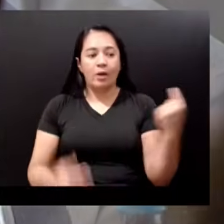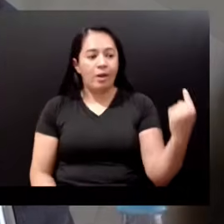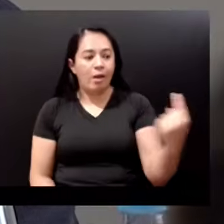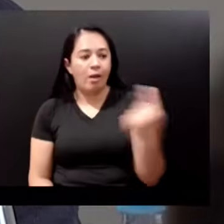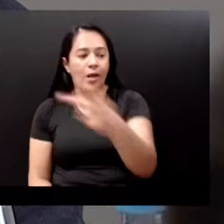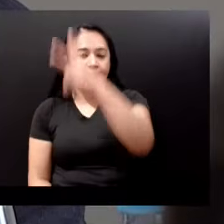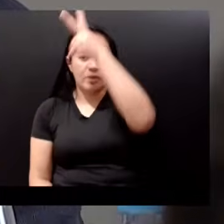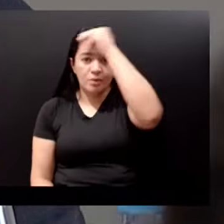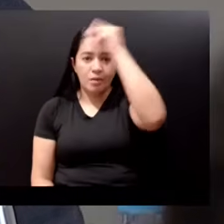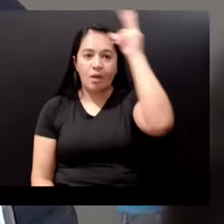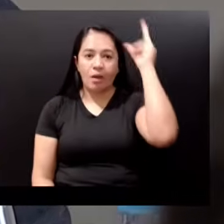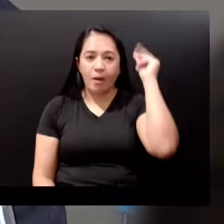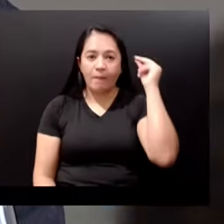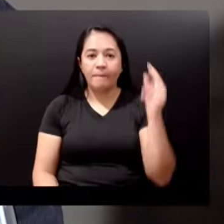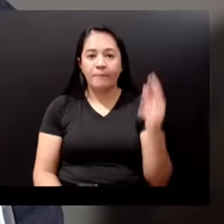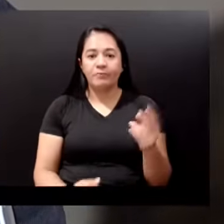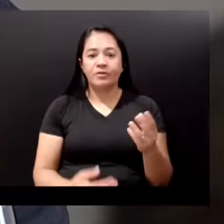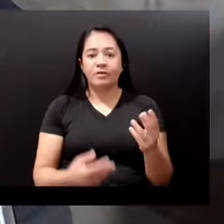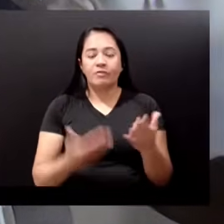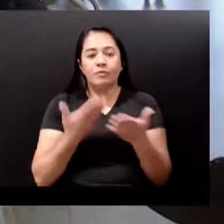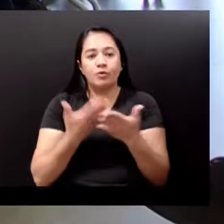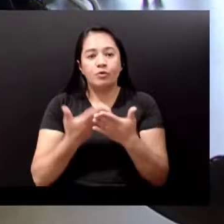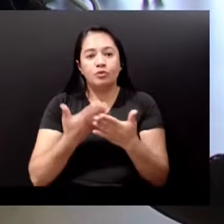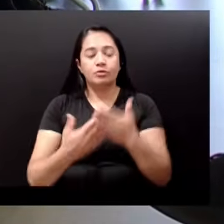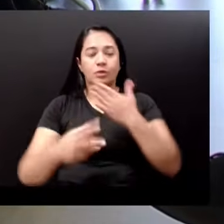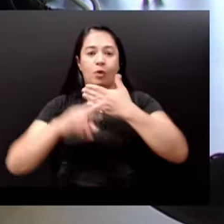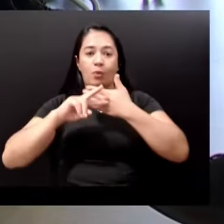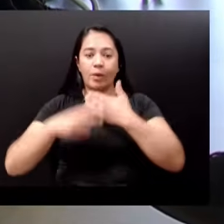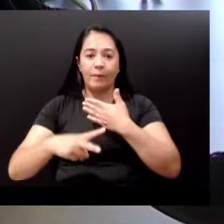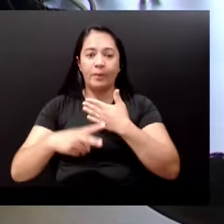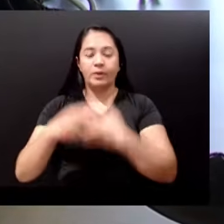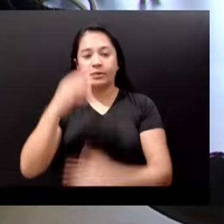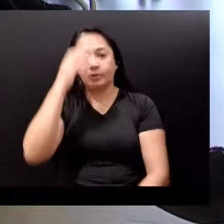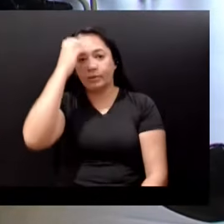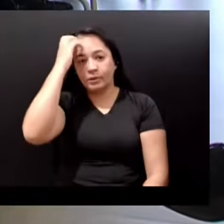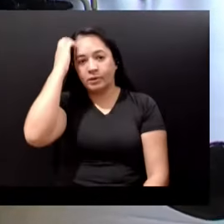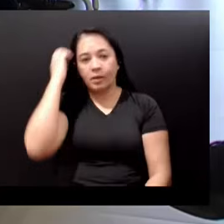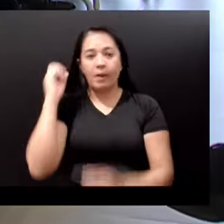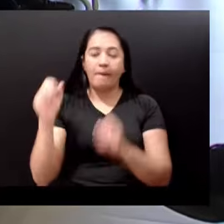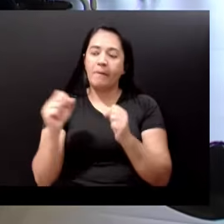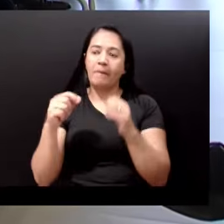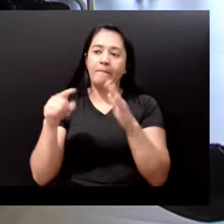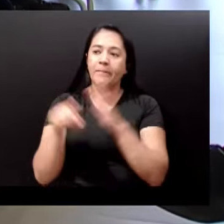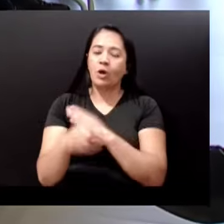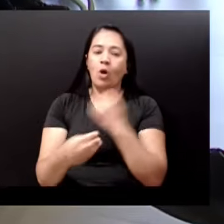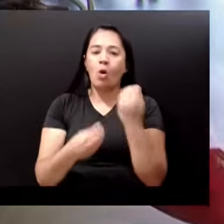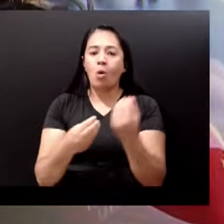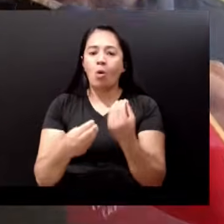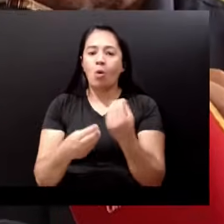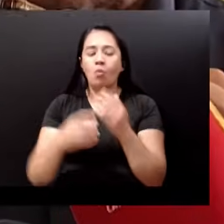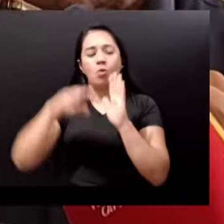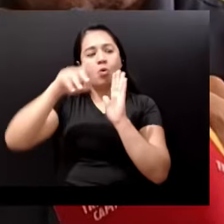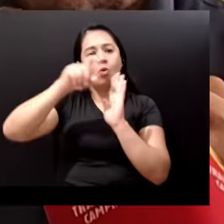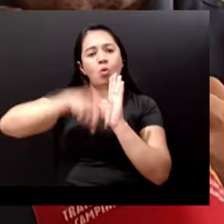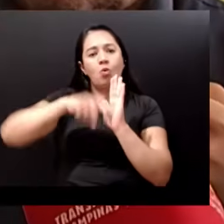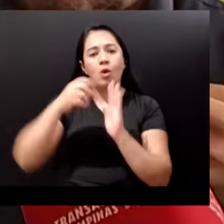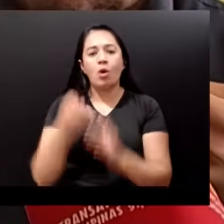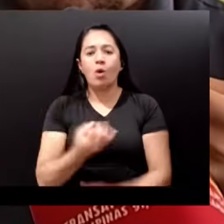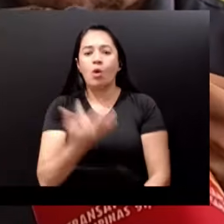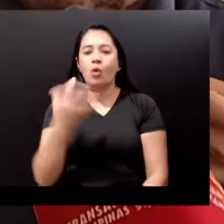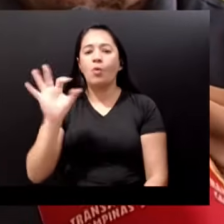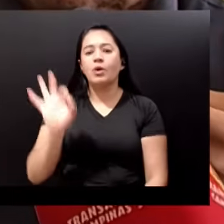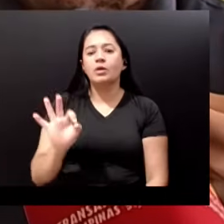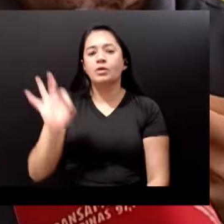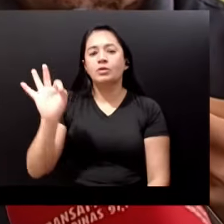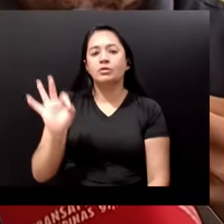verificar o impacto, porque podem perguntar, mas com o tarifaço, quantos por cento vai reduzir a exportação? A